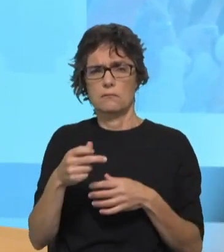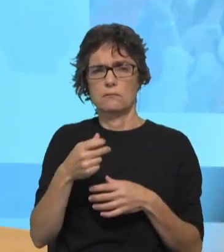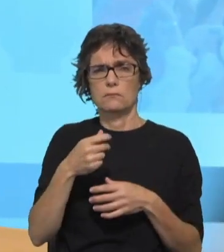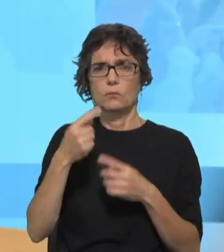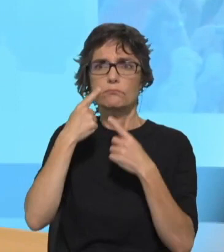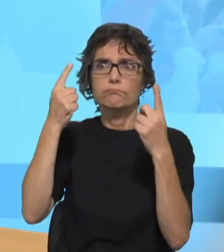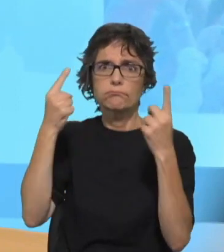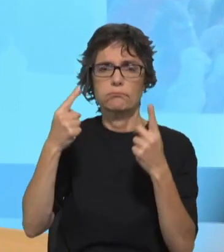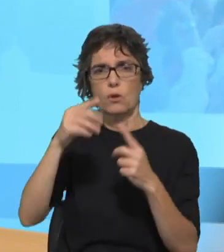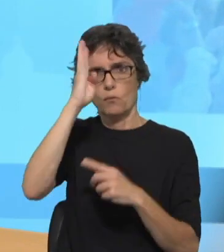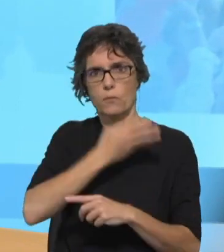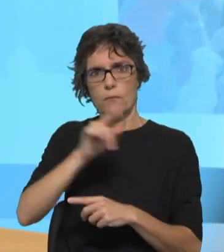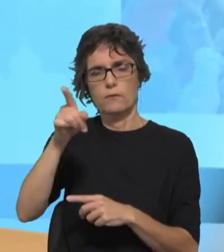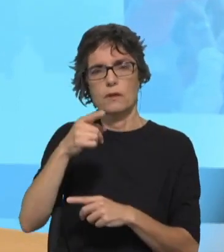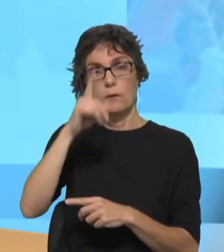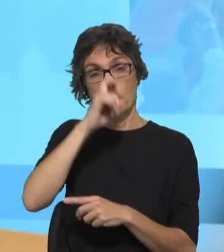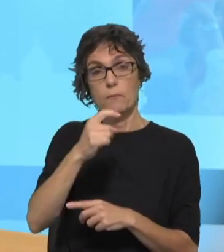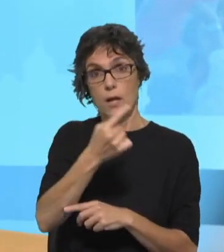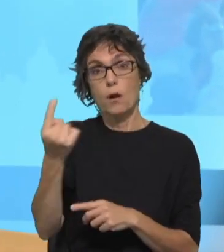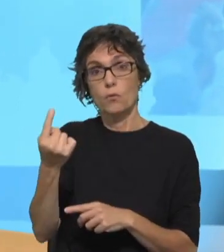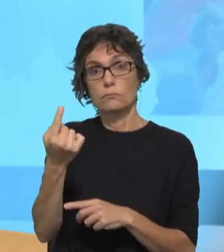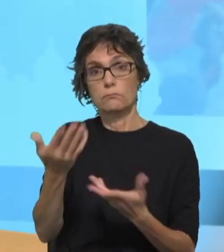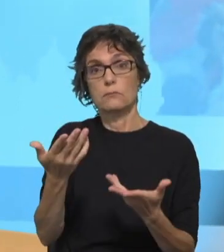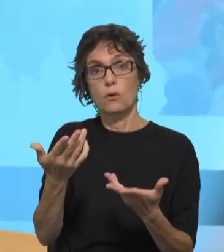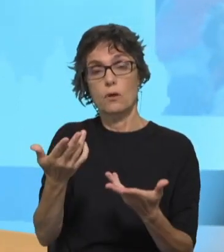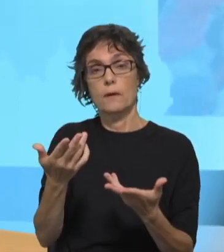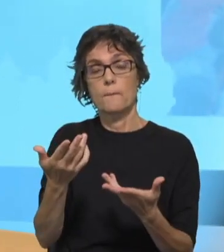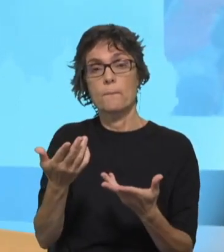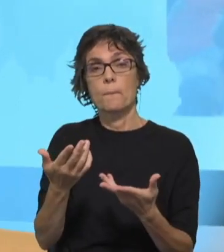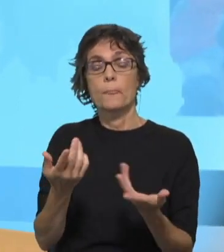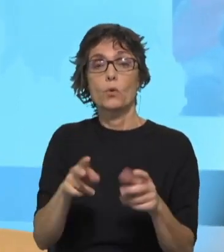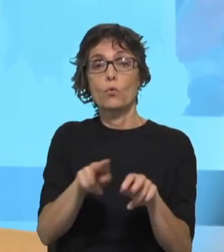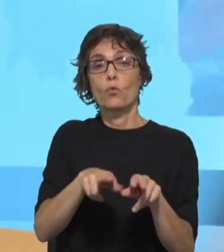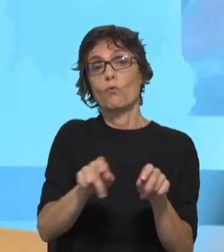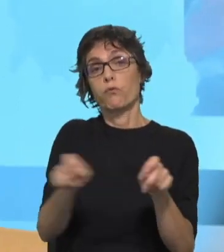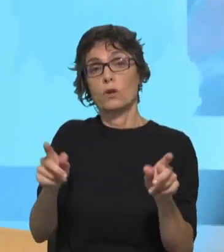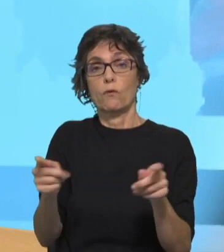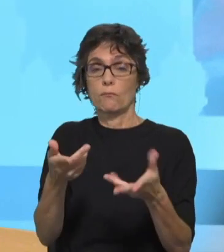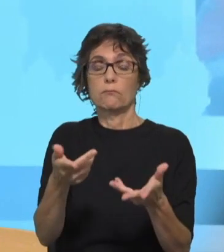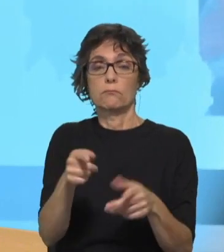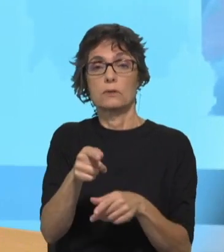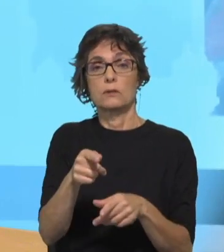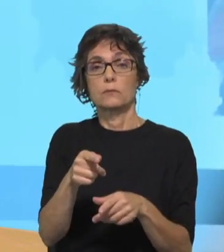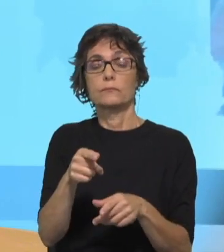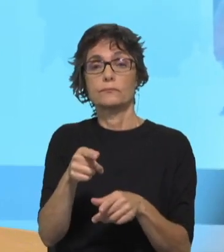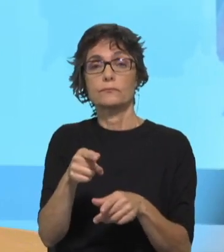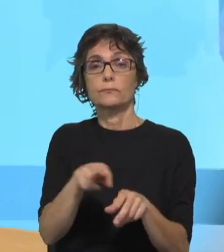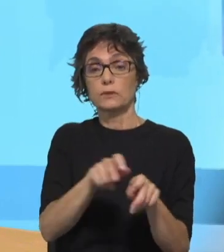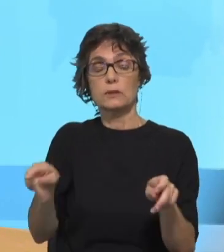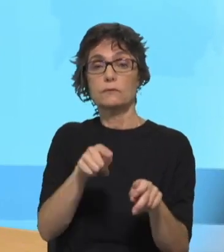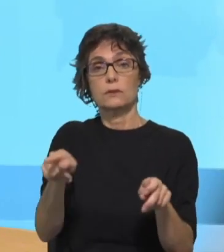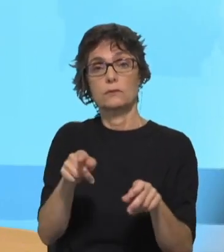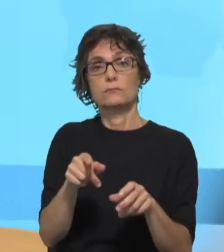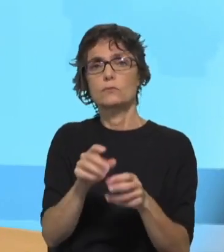Papa Francisco. Vamos recordar um desses apelos através de um pequeno vídeo onde, de facto,